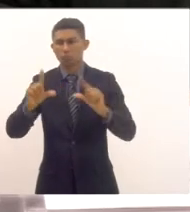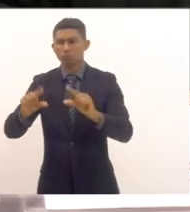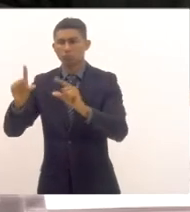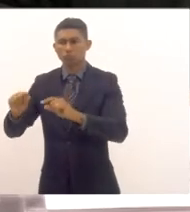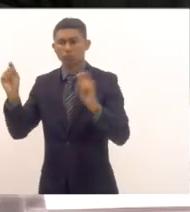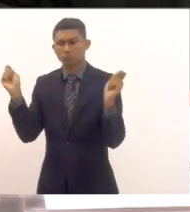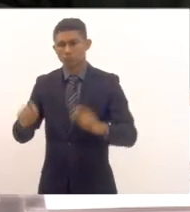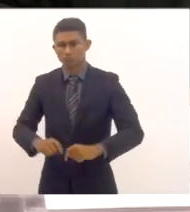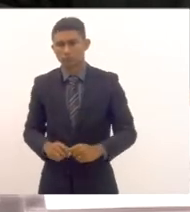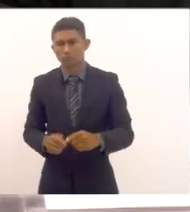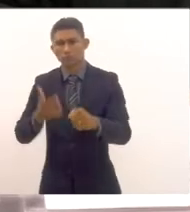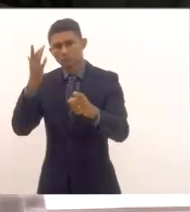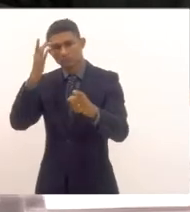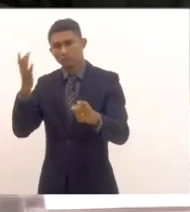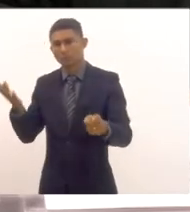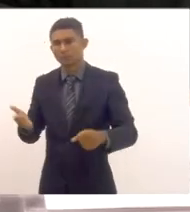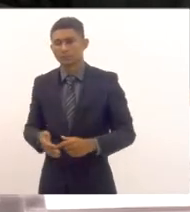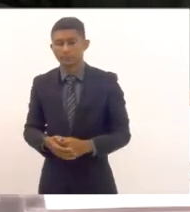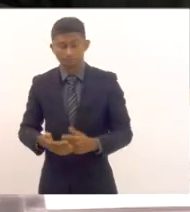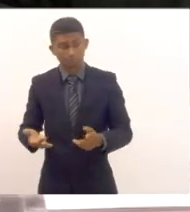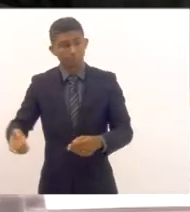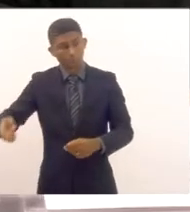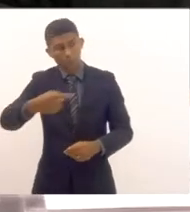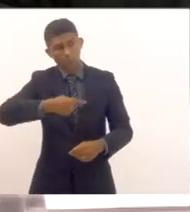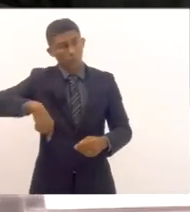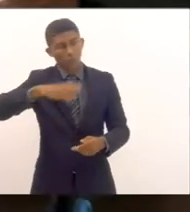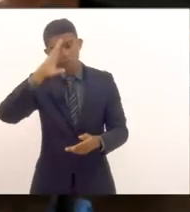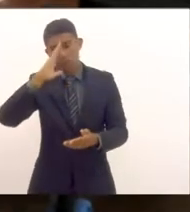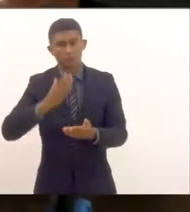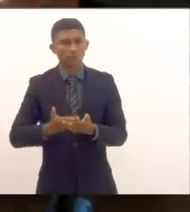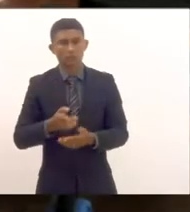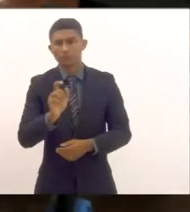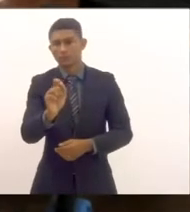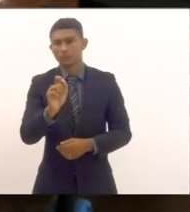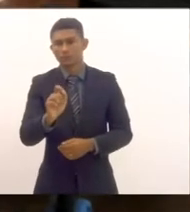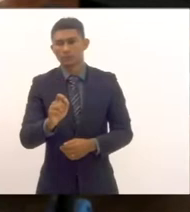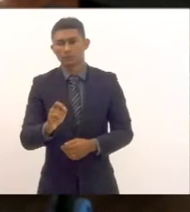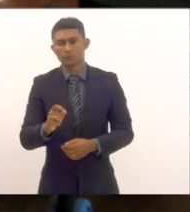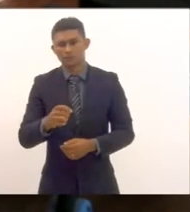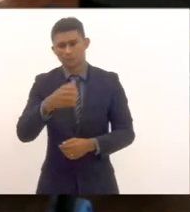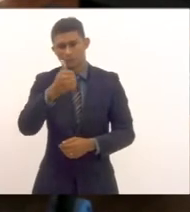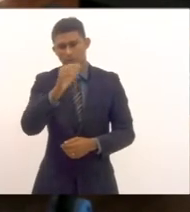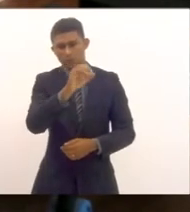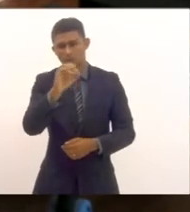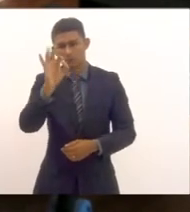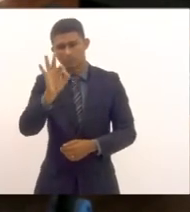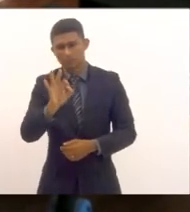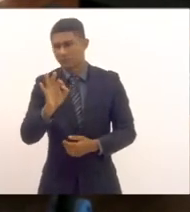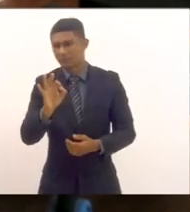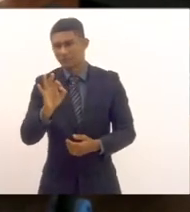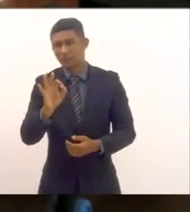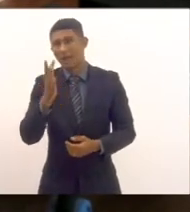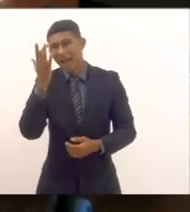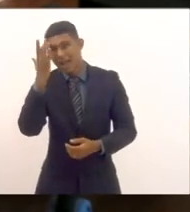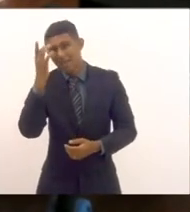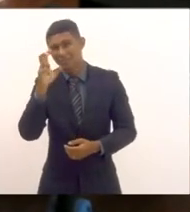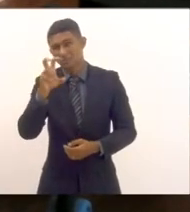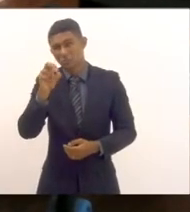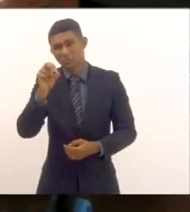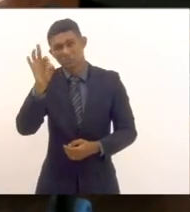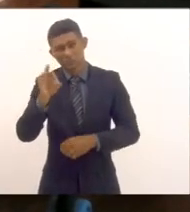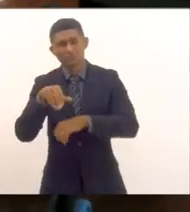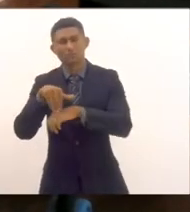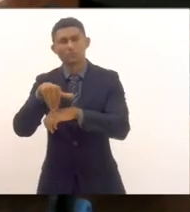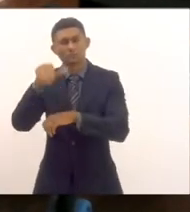a gente a gente acredita e vou dizer sem por cento mas eu acho que até a parte cinquenta por cento da para